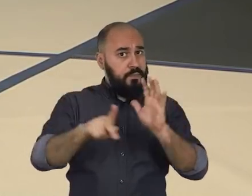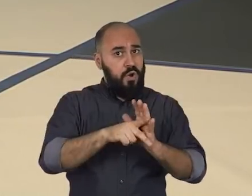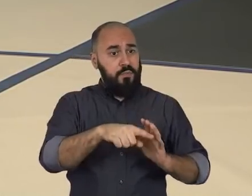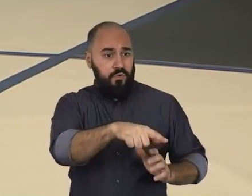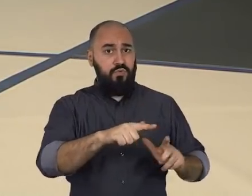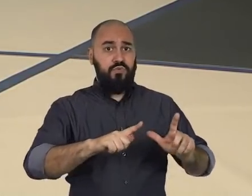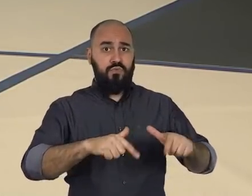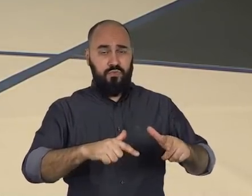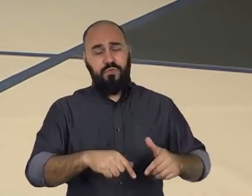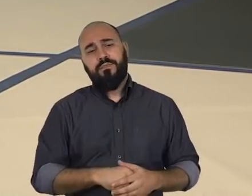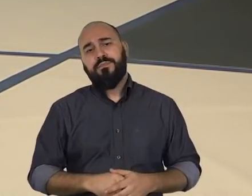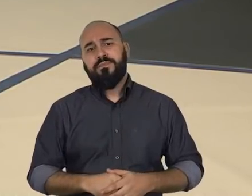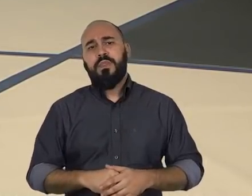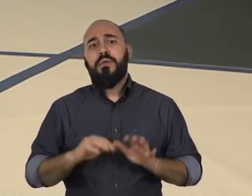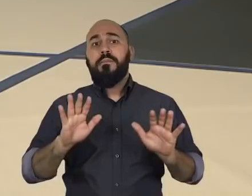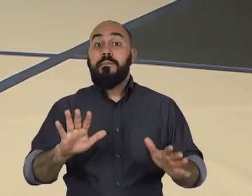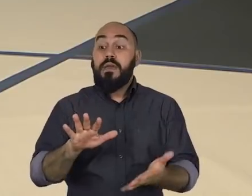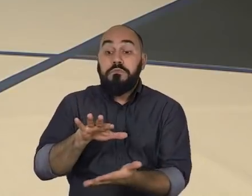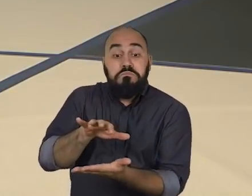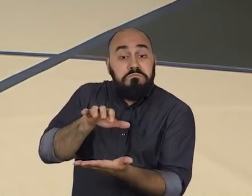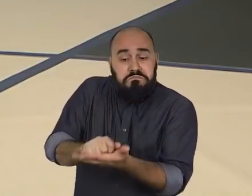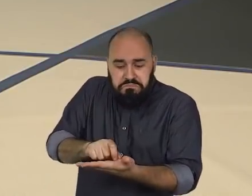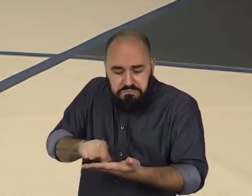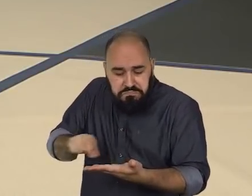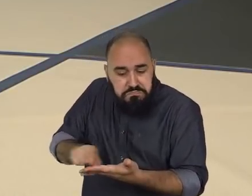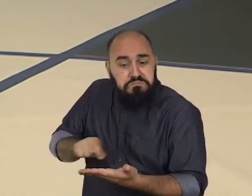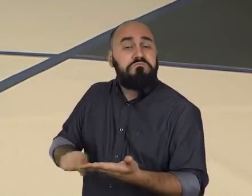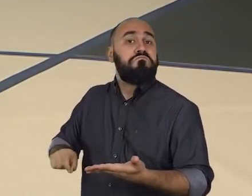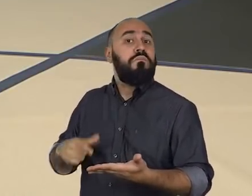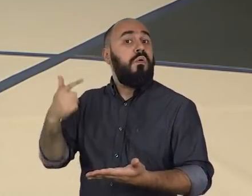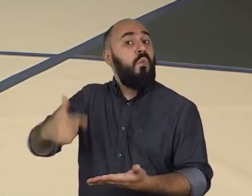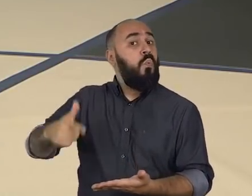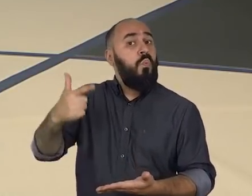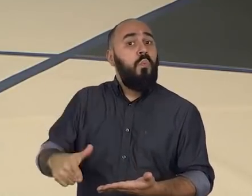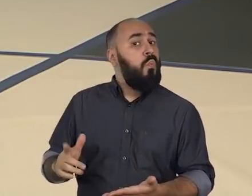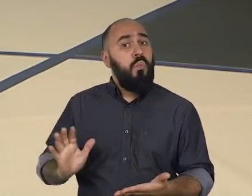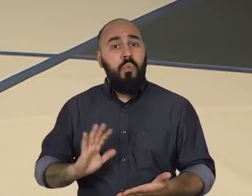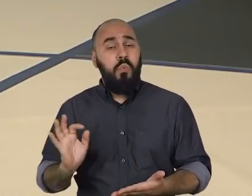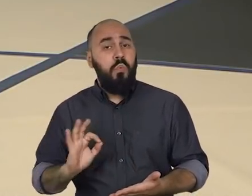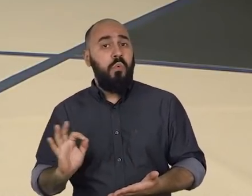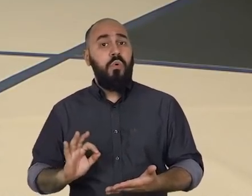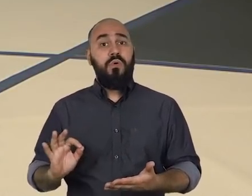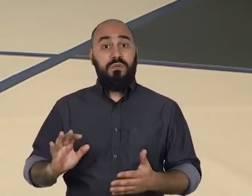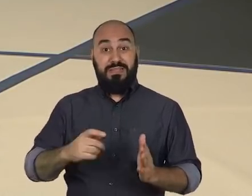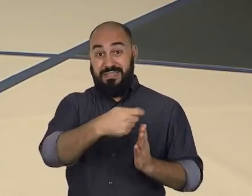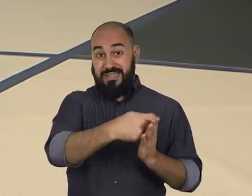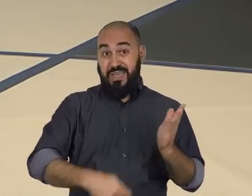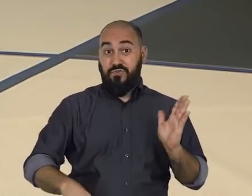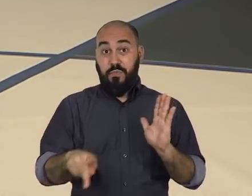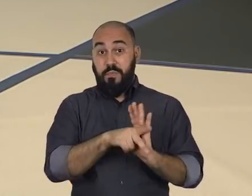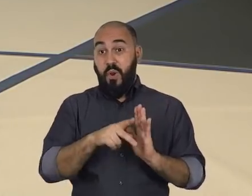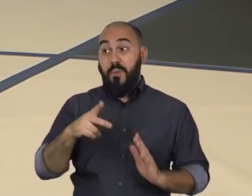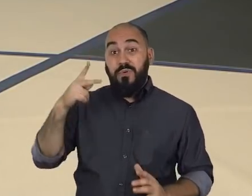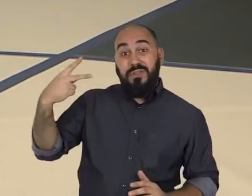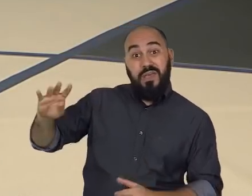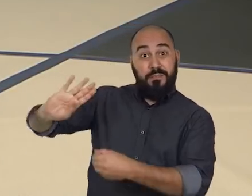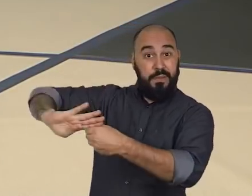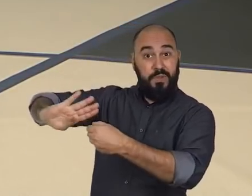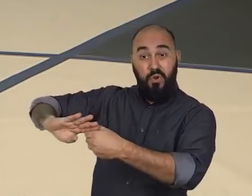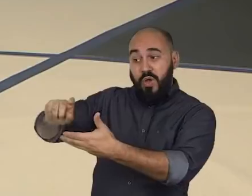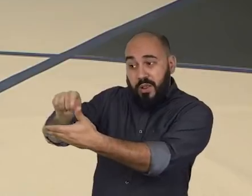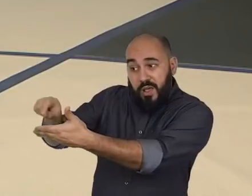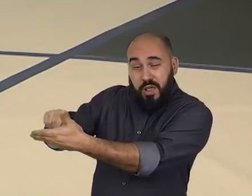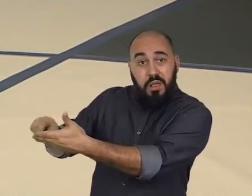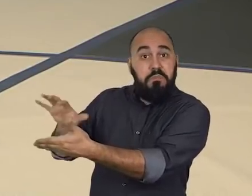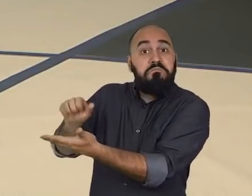aconteceu, porque não há registro dessa campanha dos babilônios em textos babilônicos. Só há registro daquela